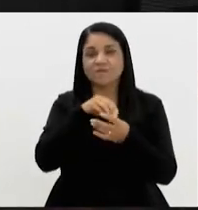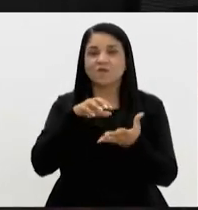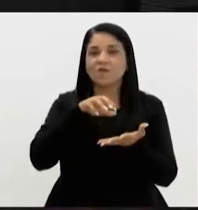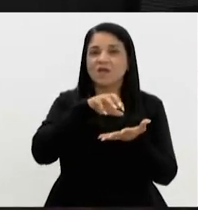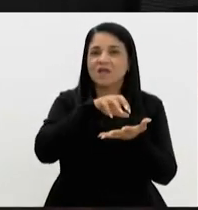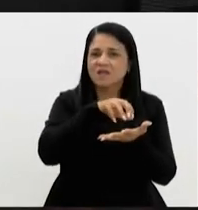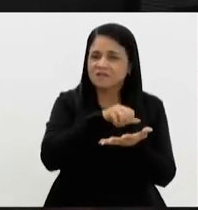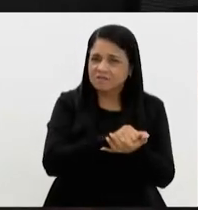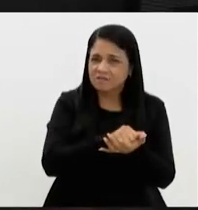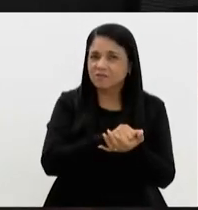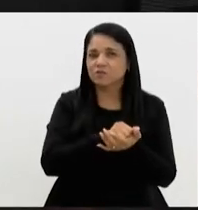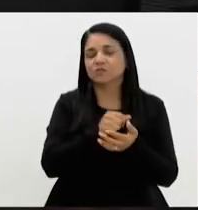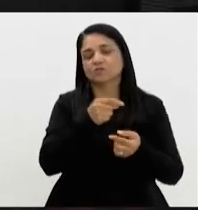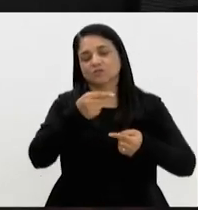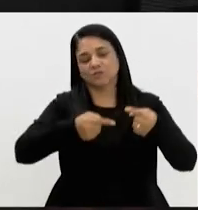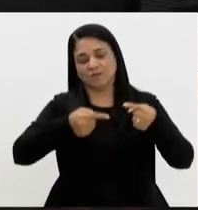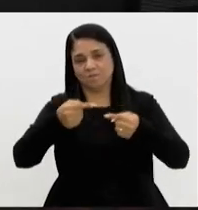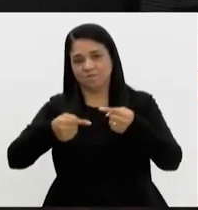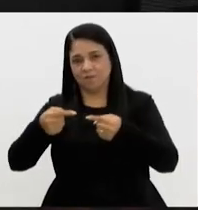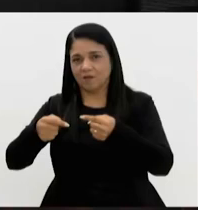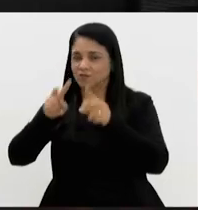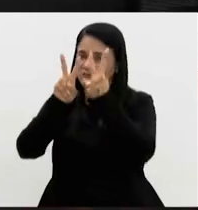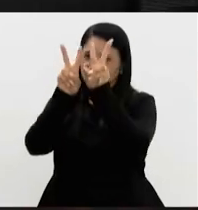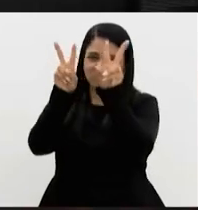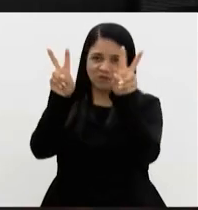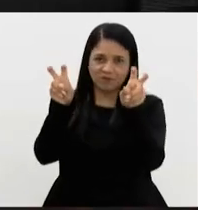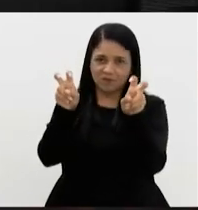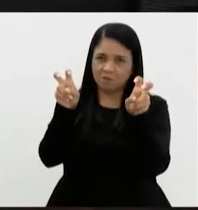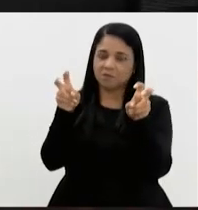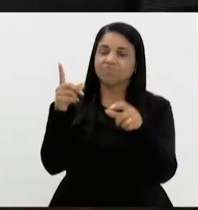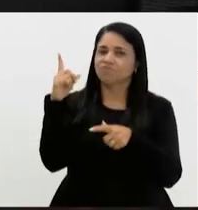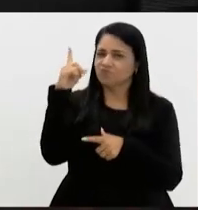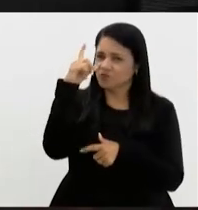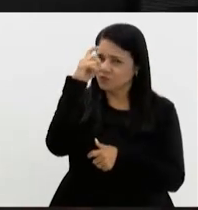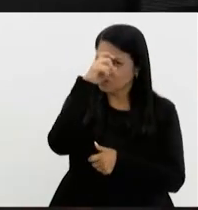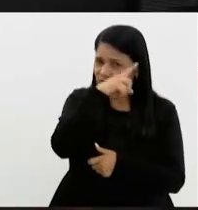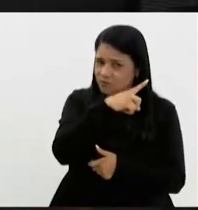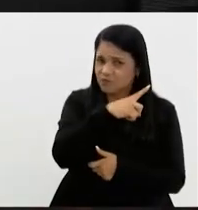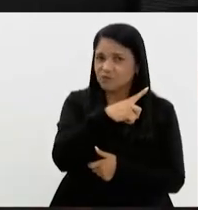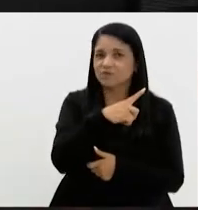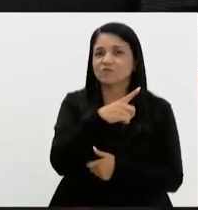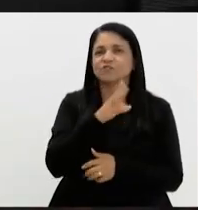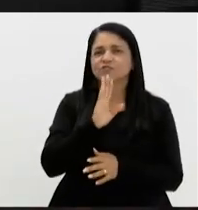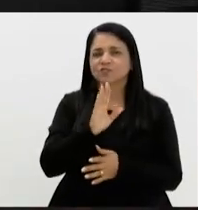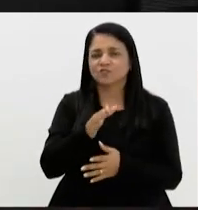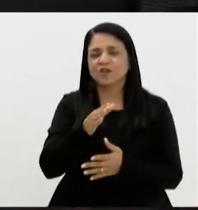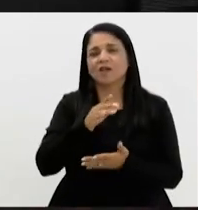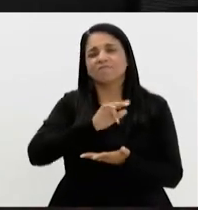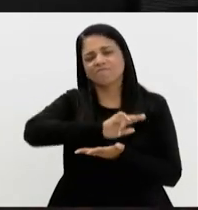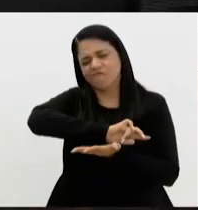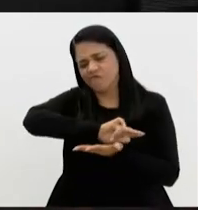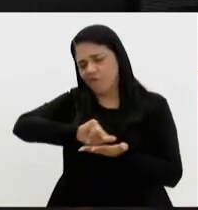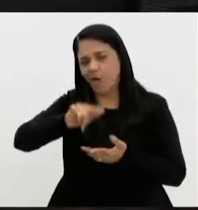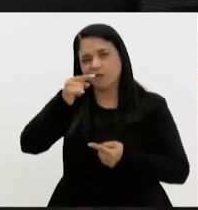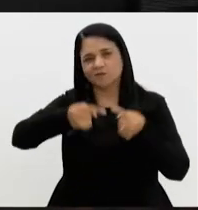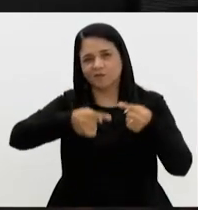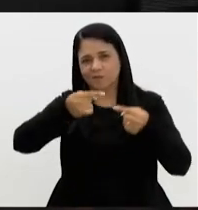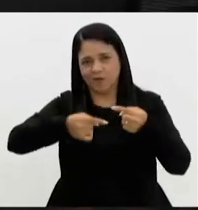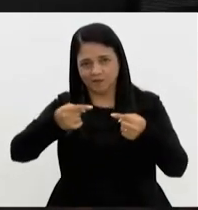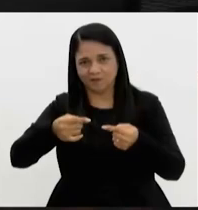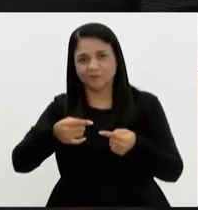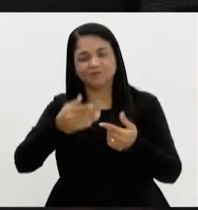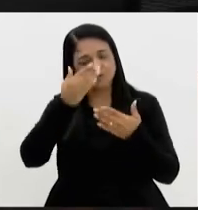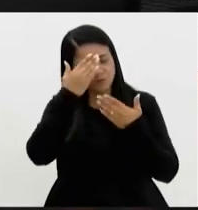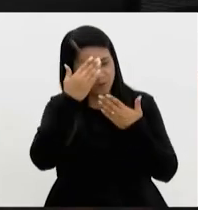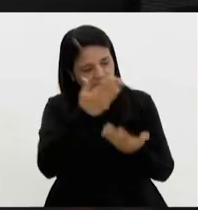da grandeza desse debate de um tema tão complexo que já demandou inúmeros debates frente à corte eleitoral Muito